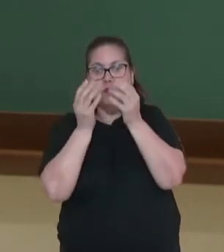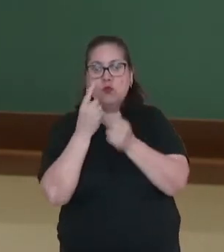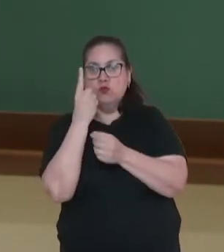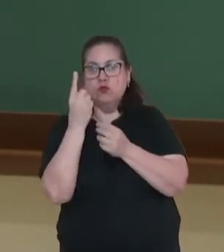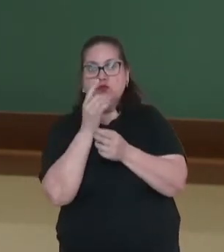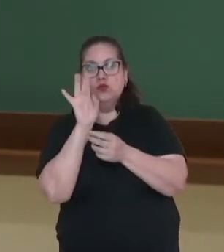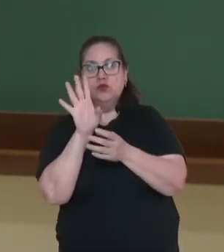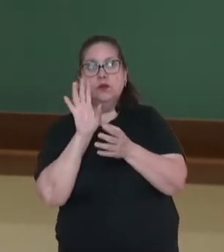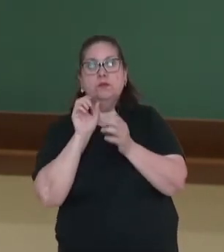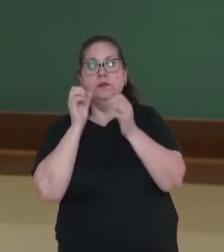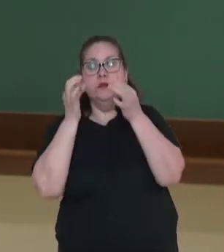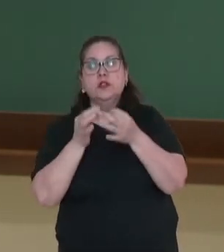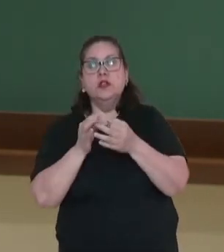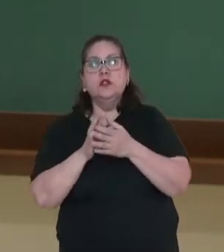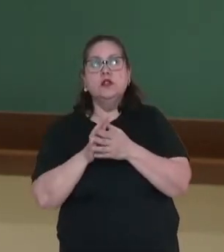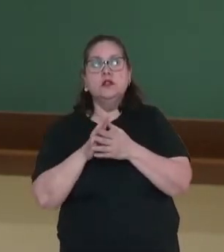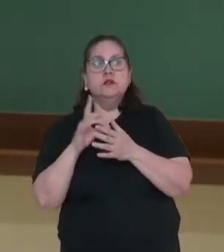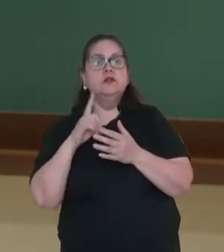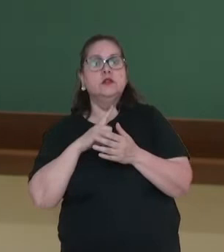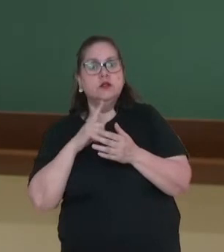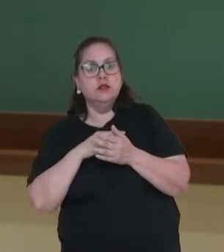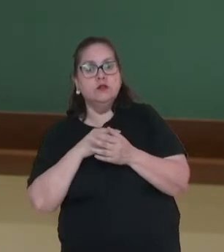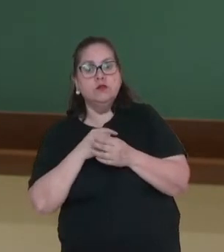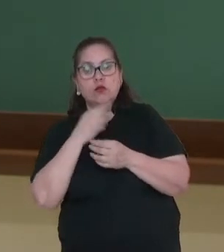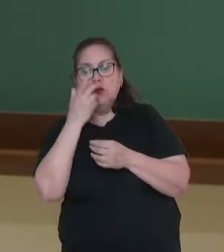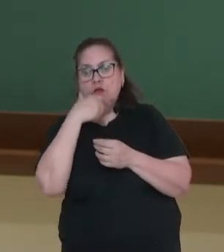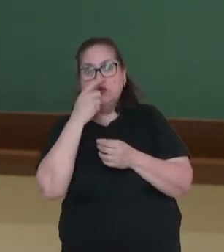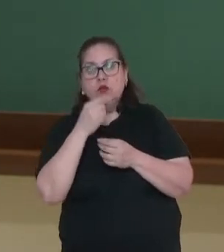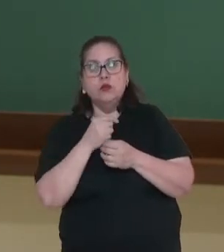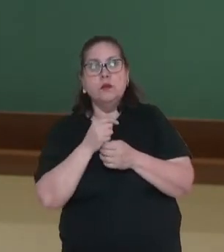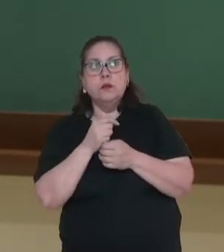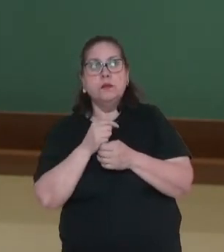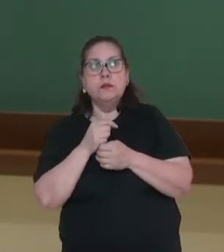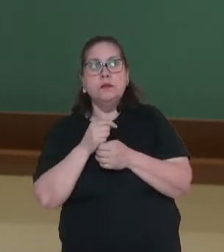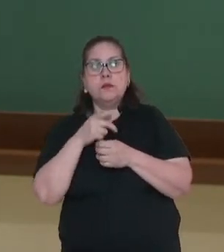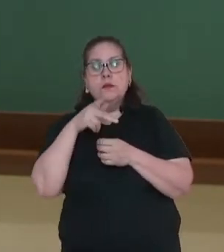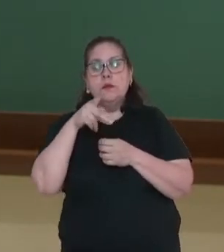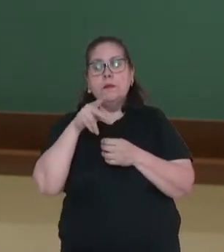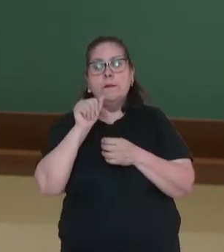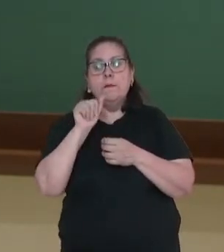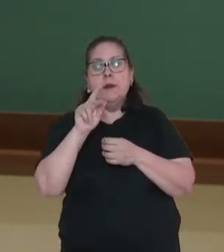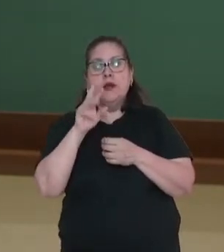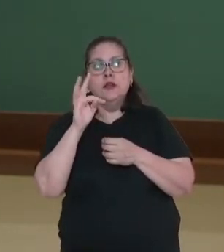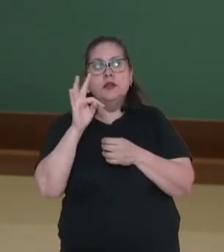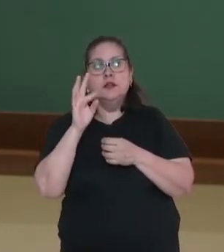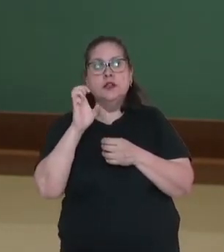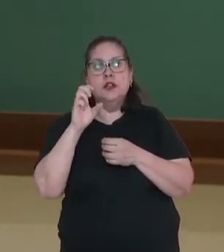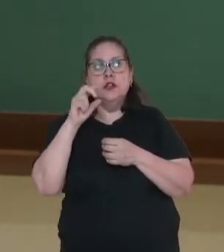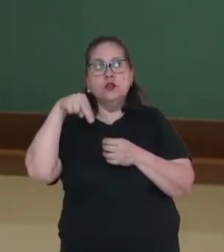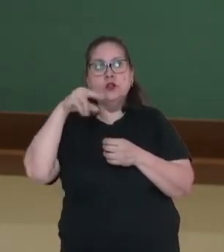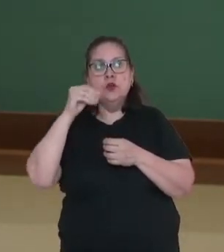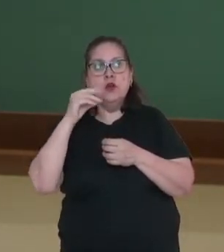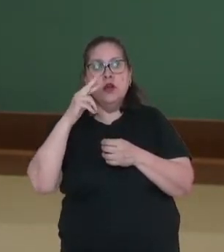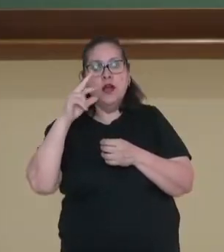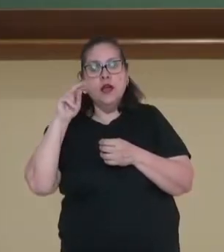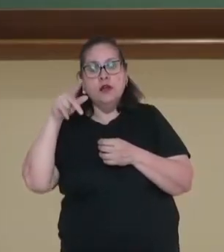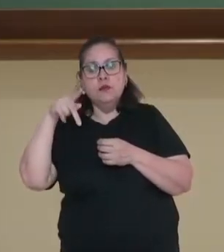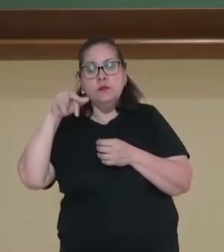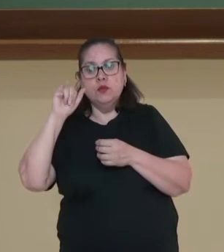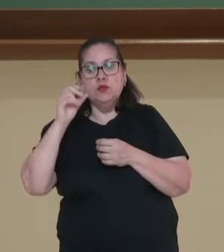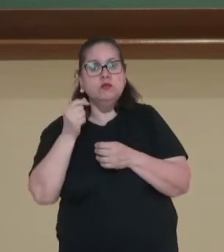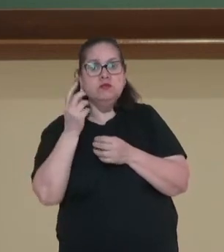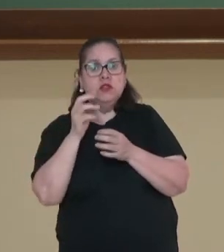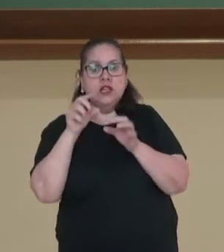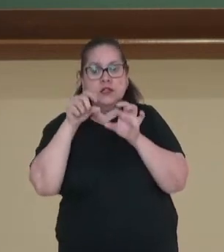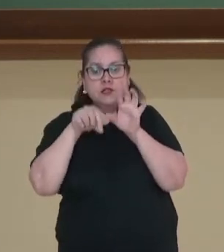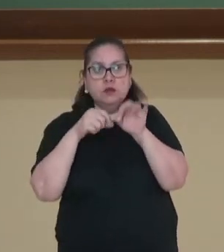infrutescência. Certo? A gente também tem frutos que são partenocárpicos, ou seja, né, frutos que não têm uma semente.